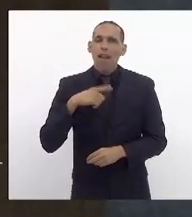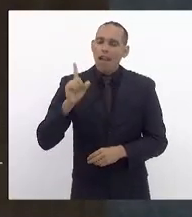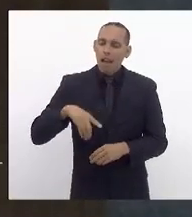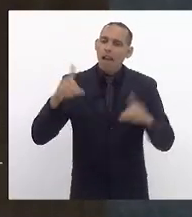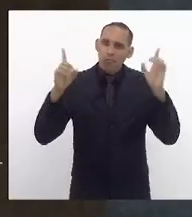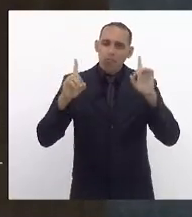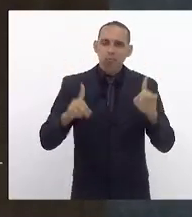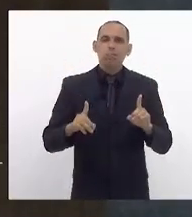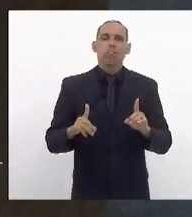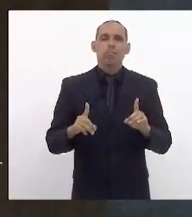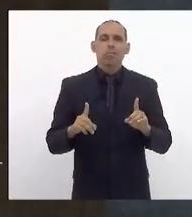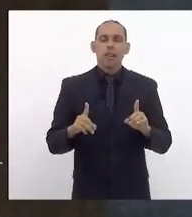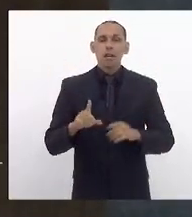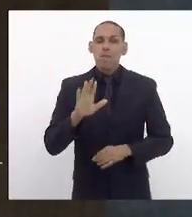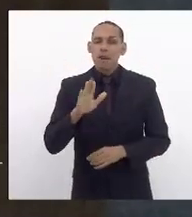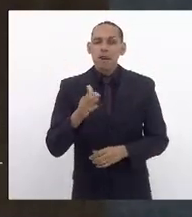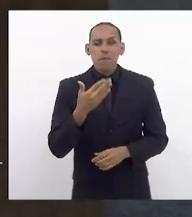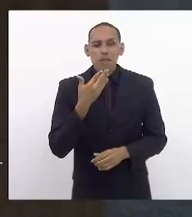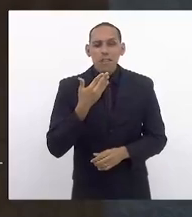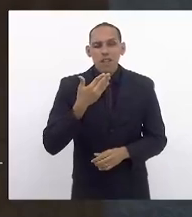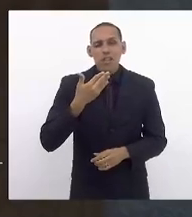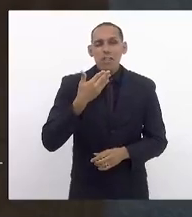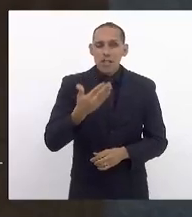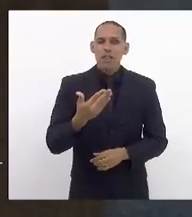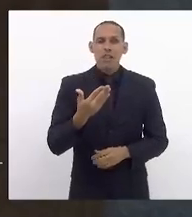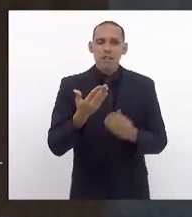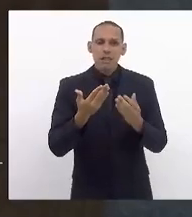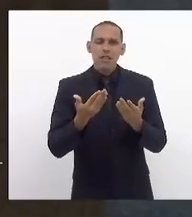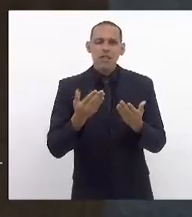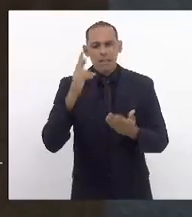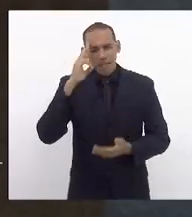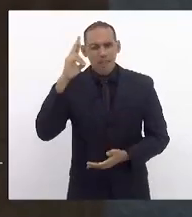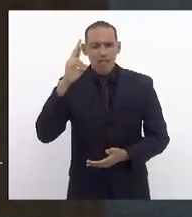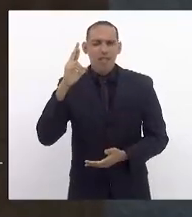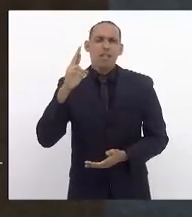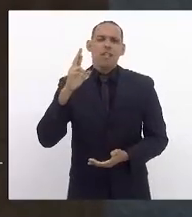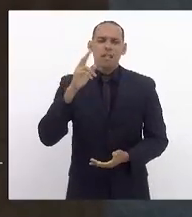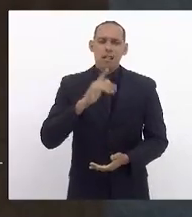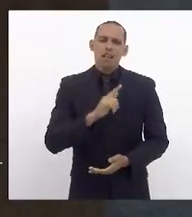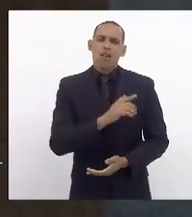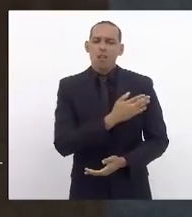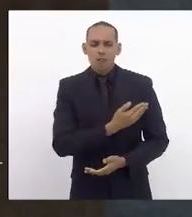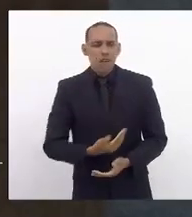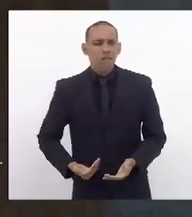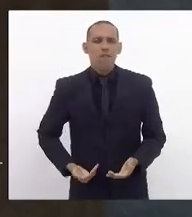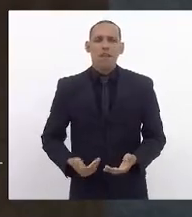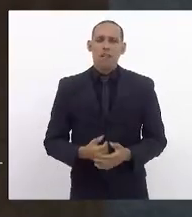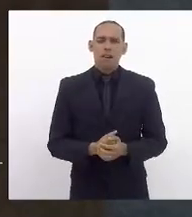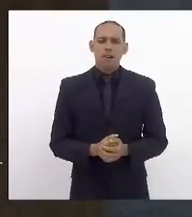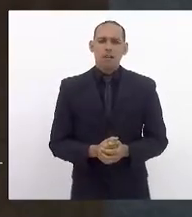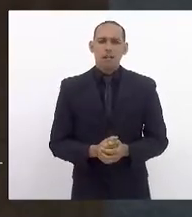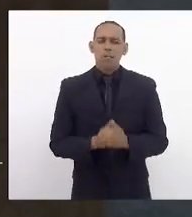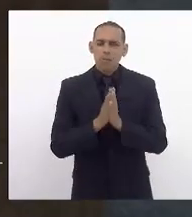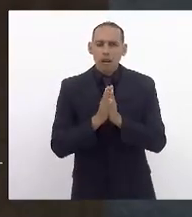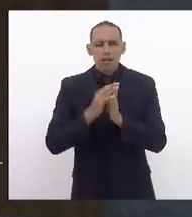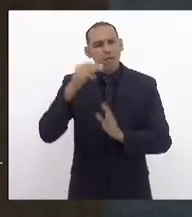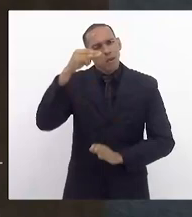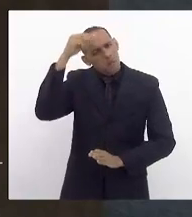com deficiência, mas pedir ao governo, e aí pedir ao líder do governo, ajuda ao nosso líder do governo,